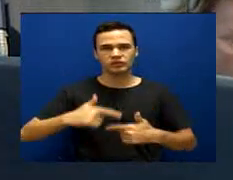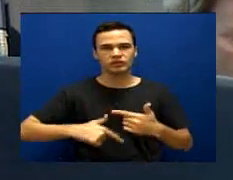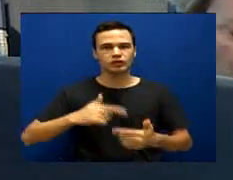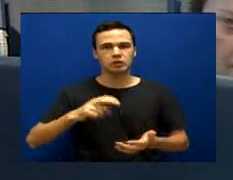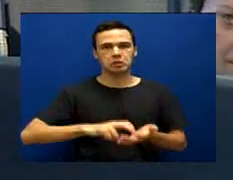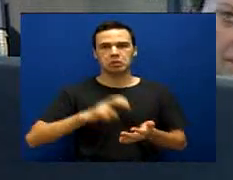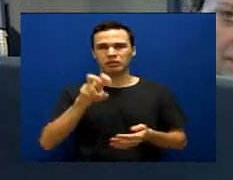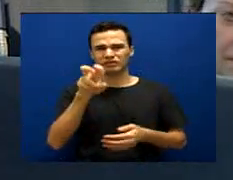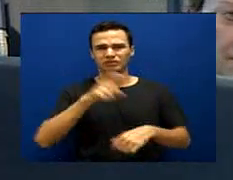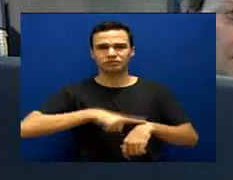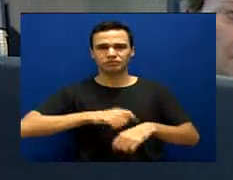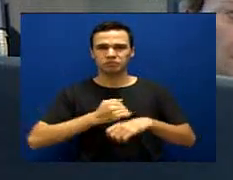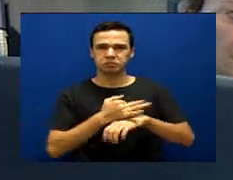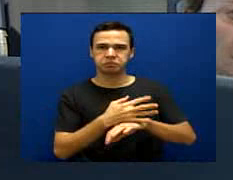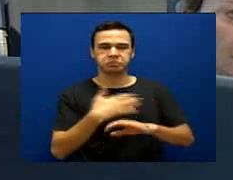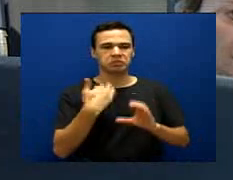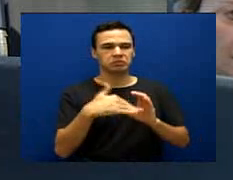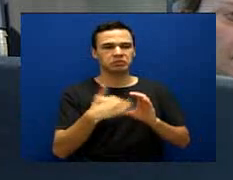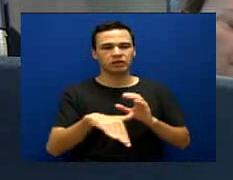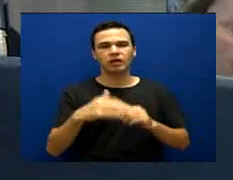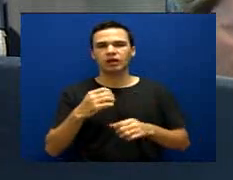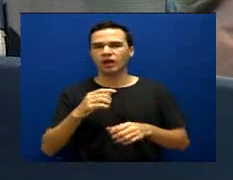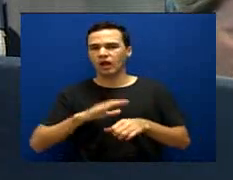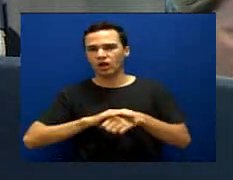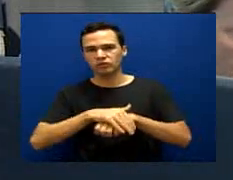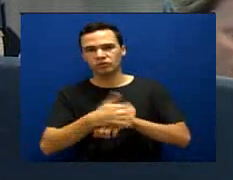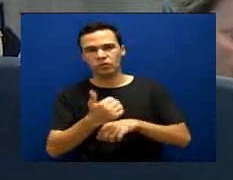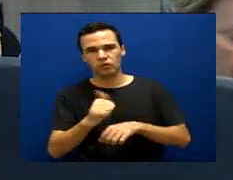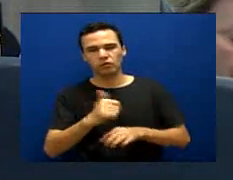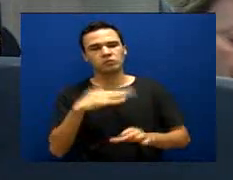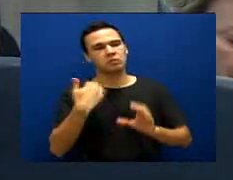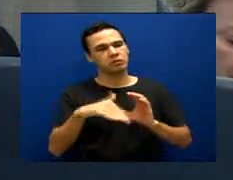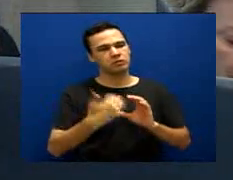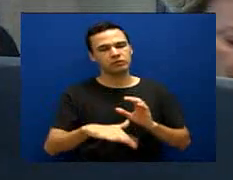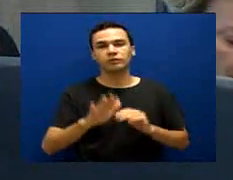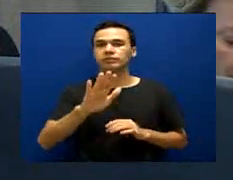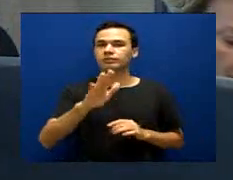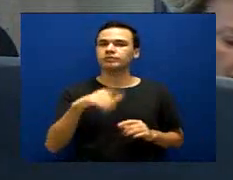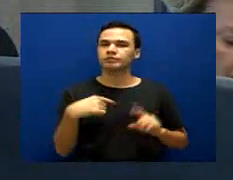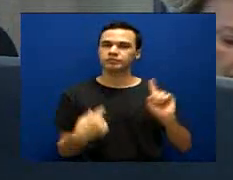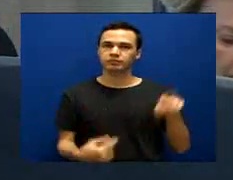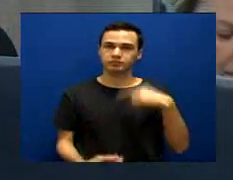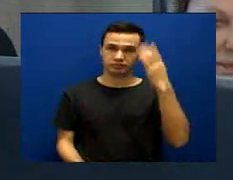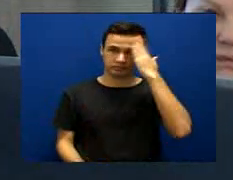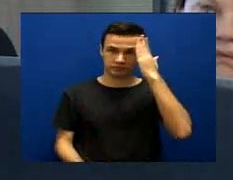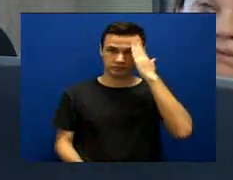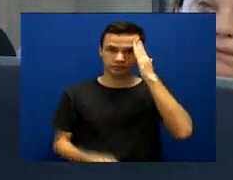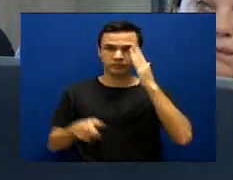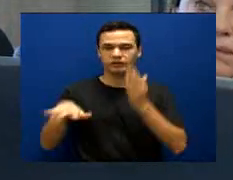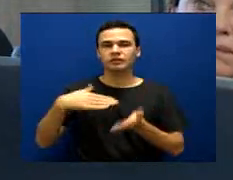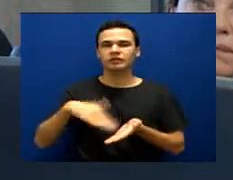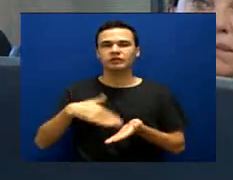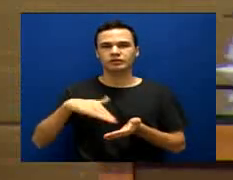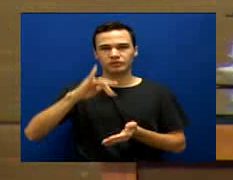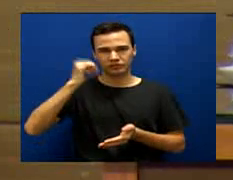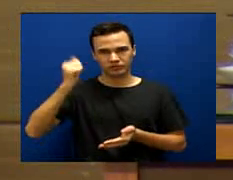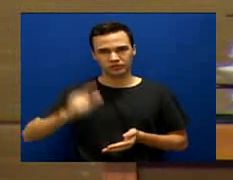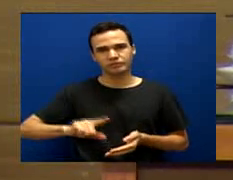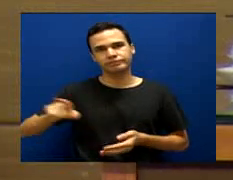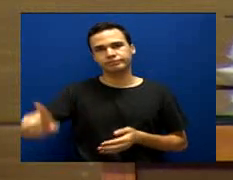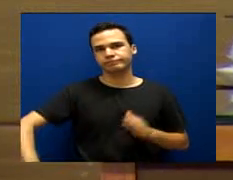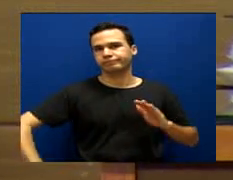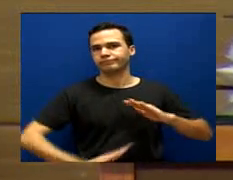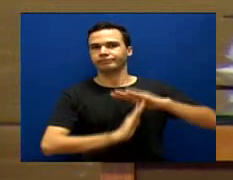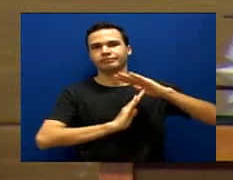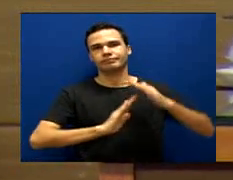mandando mensagem para nós, 11 horas da noite está mandando mensagem também. Mas nós sabemos que o Gessé, enquanto secretário, tem as suas